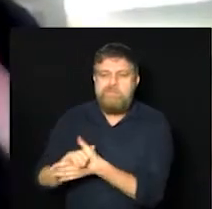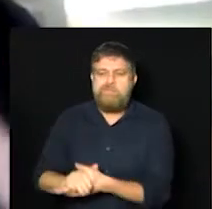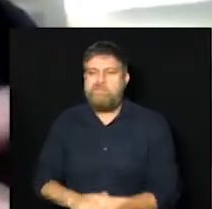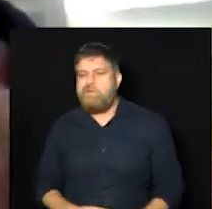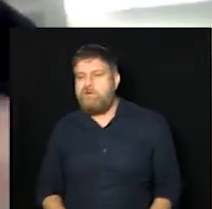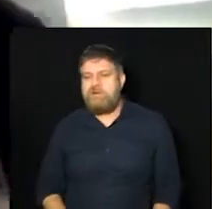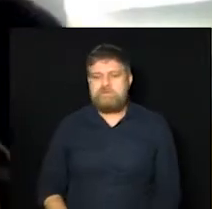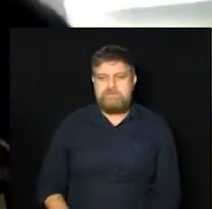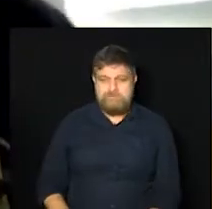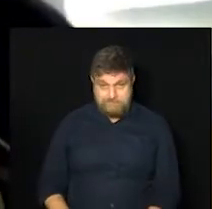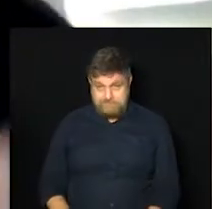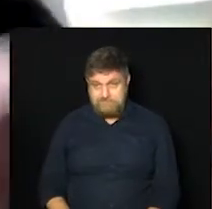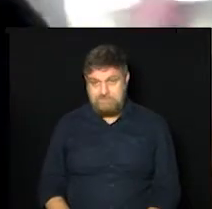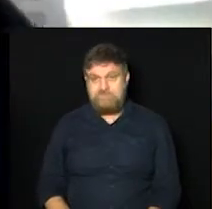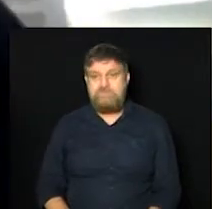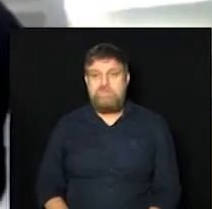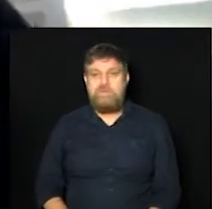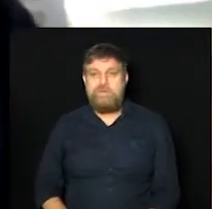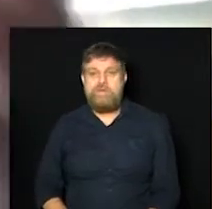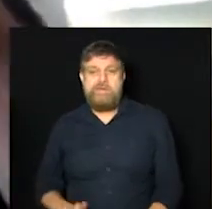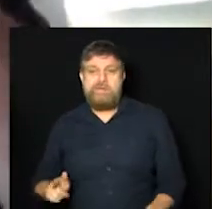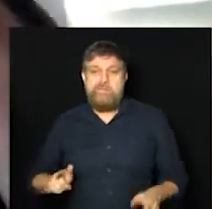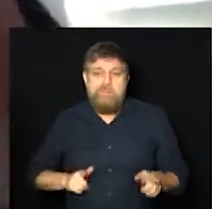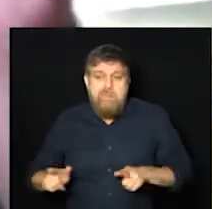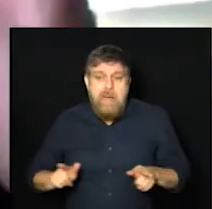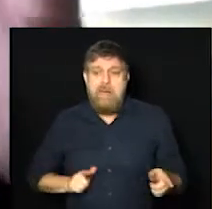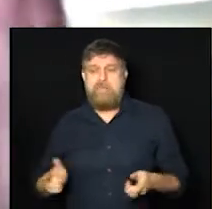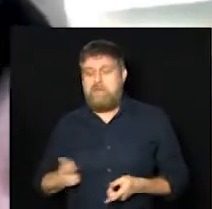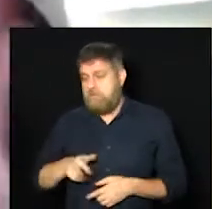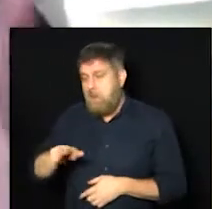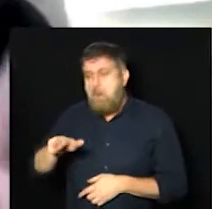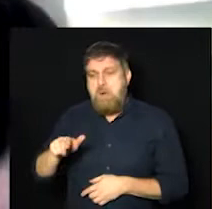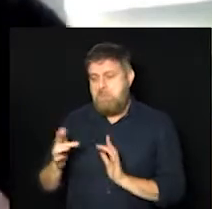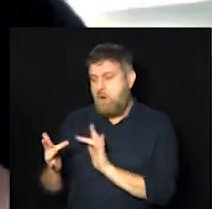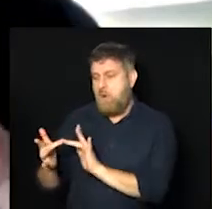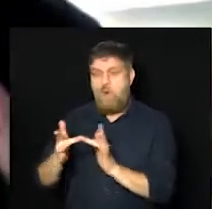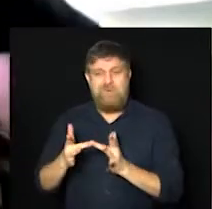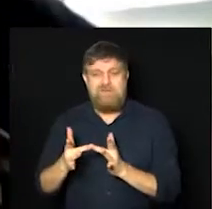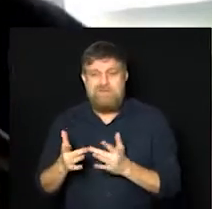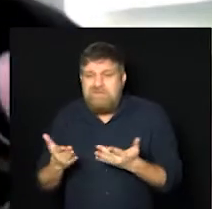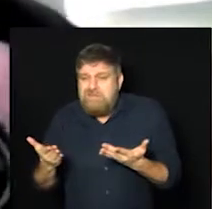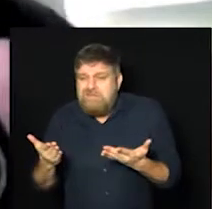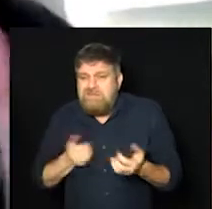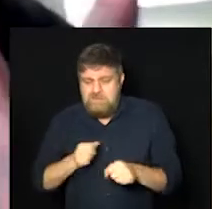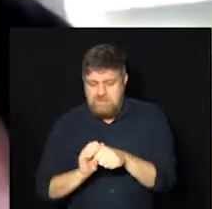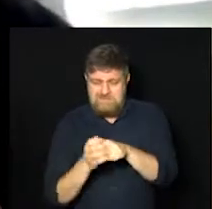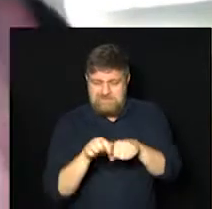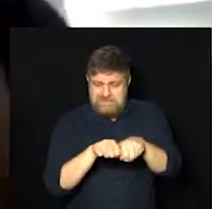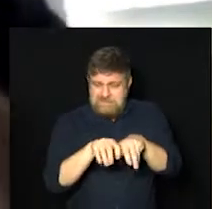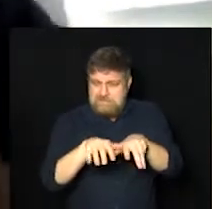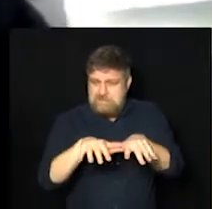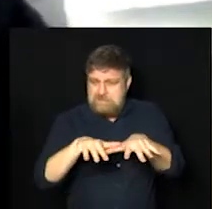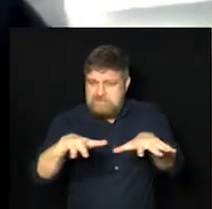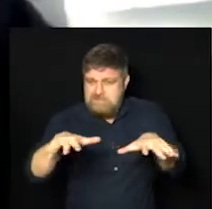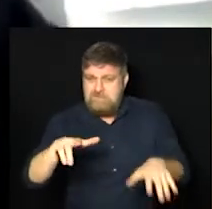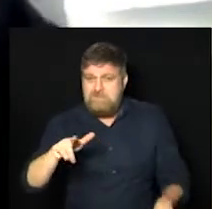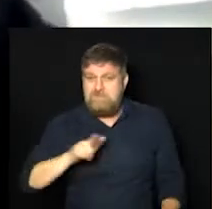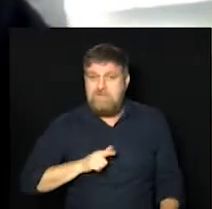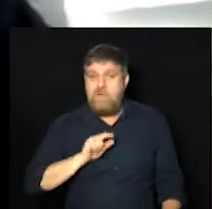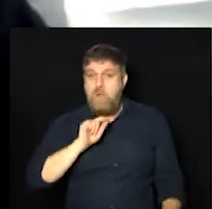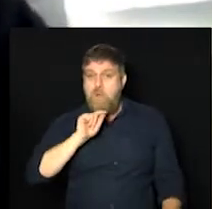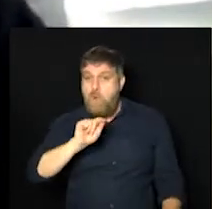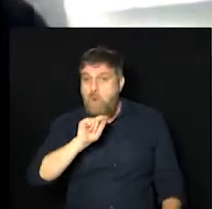tio, o seu filho, fala com o priminho dele, joga videogame. Então, qual é o lance da epidemia? O lance é o tal do inquérito